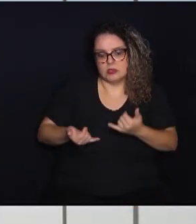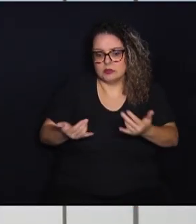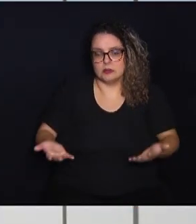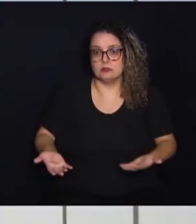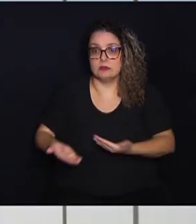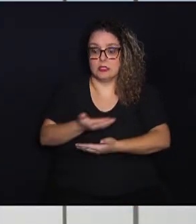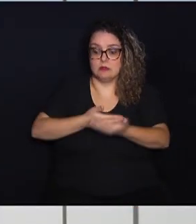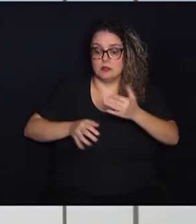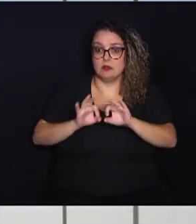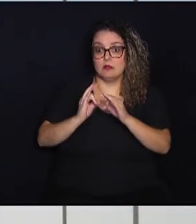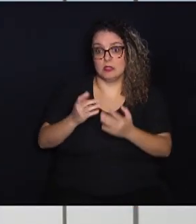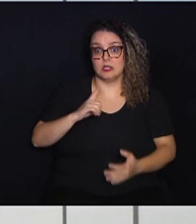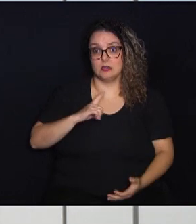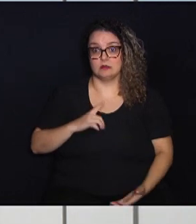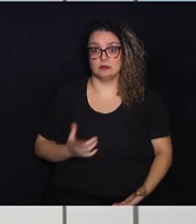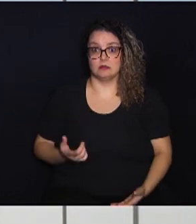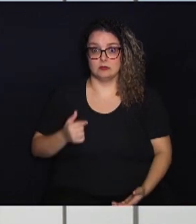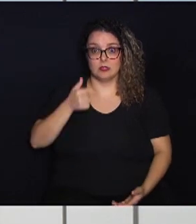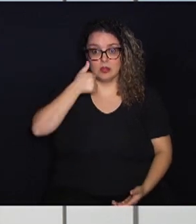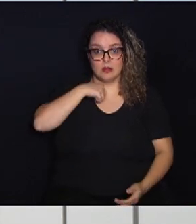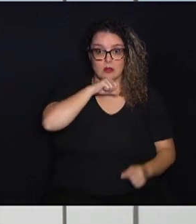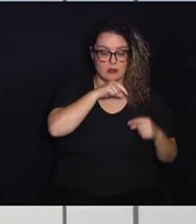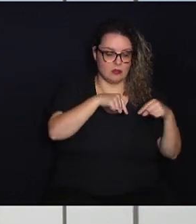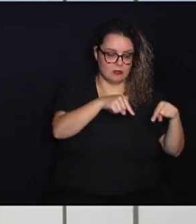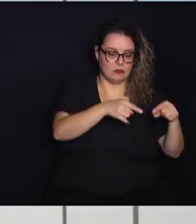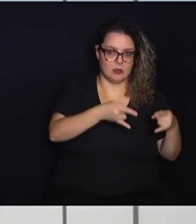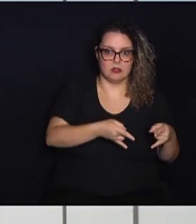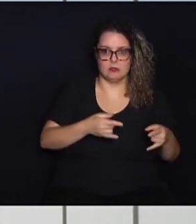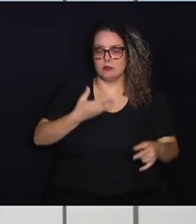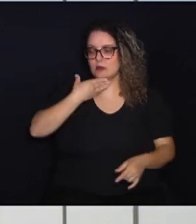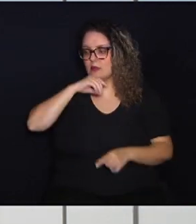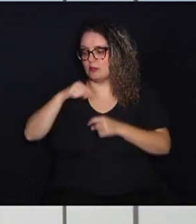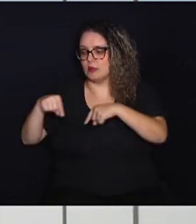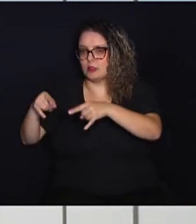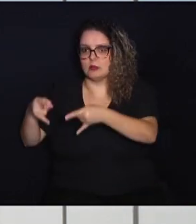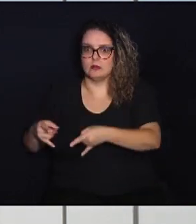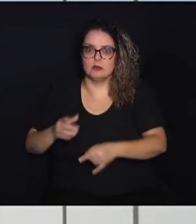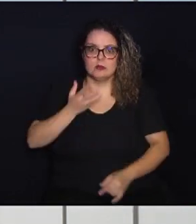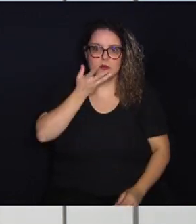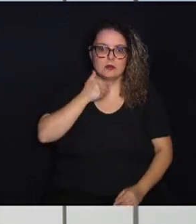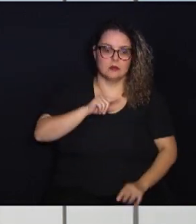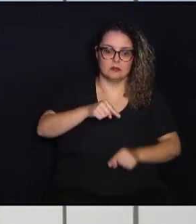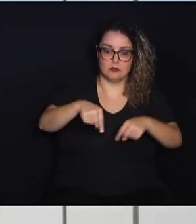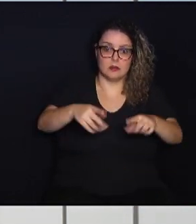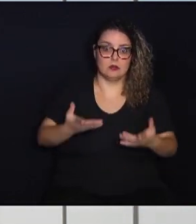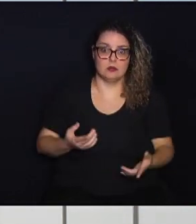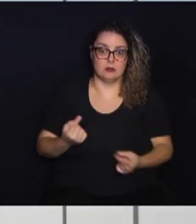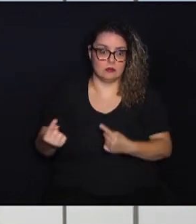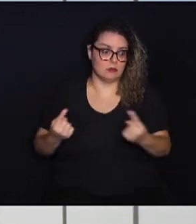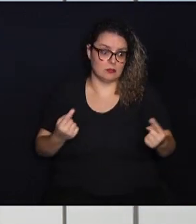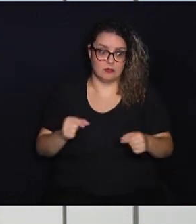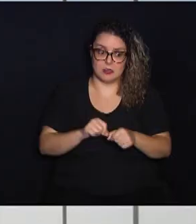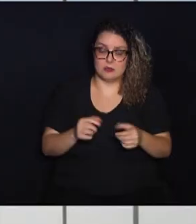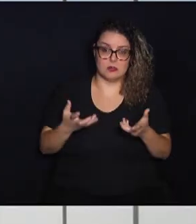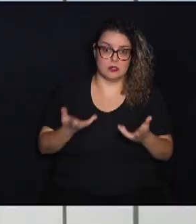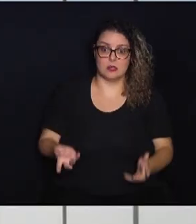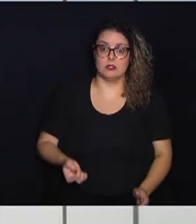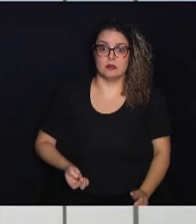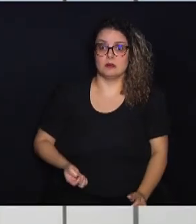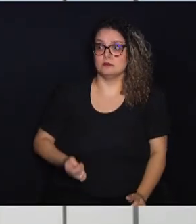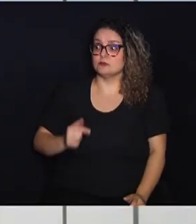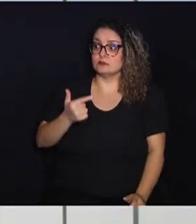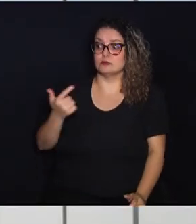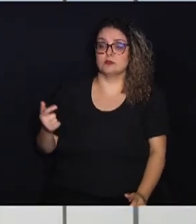existir. Agora, se a mãe fica num quarto, o pai no outro e a criança no outro, cada um está fazendo o que quer, não tem